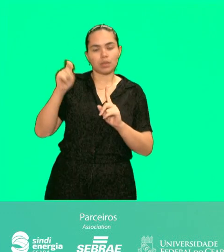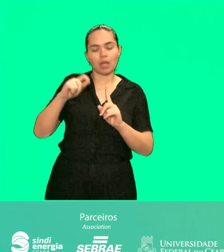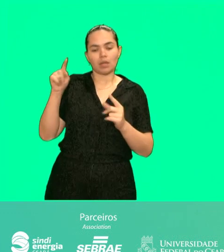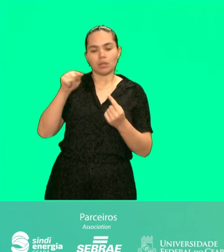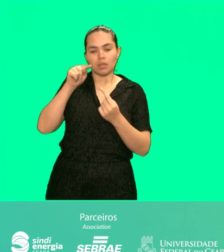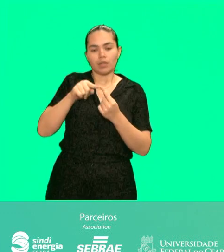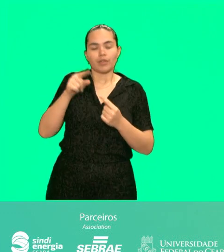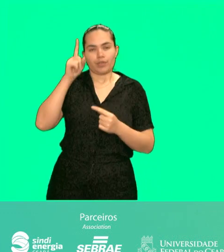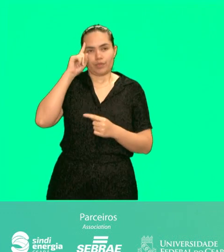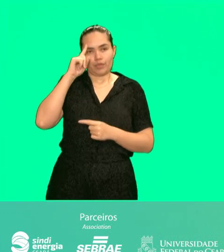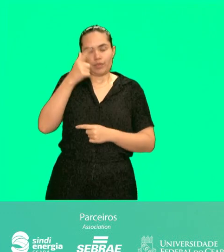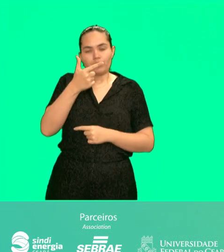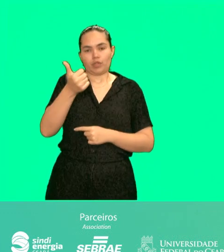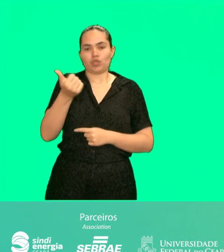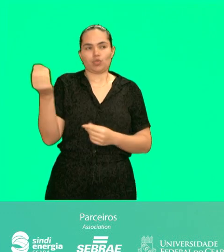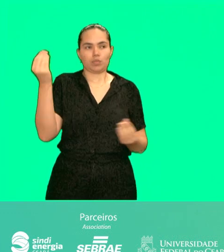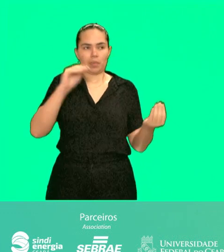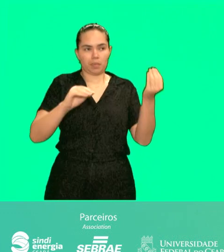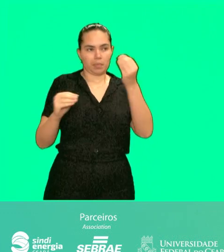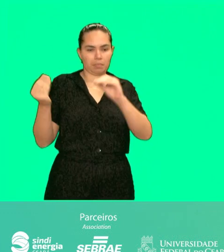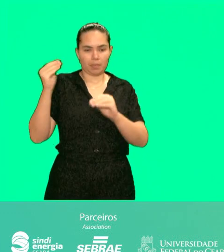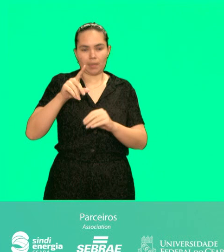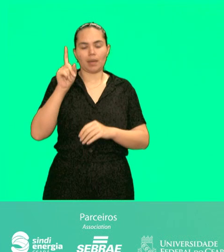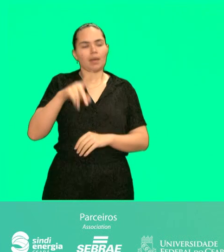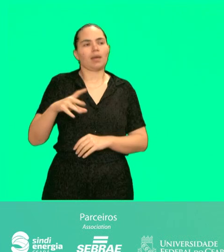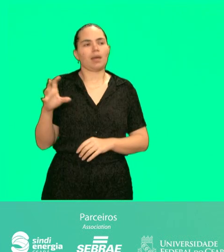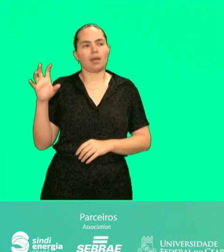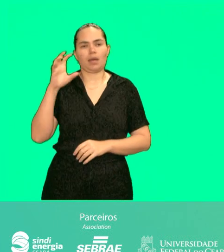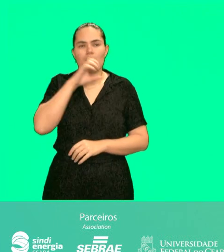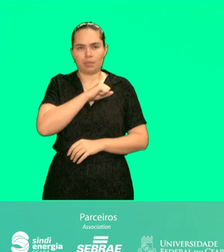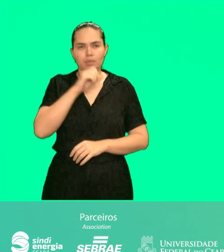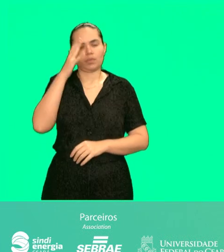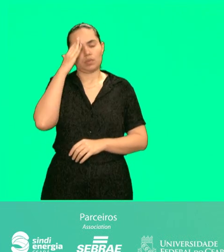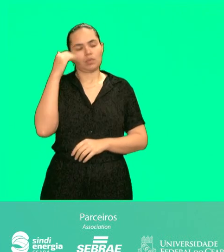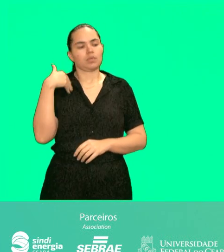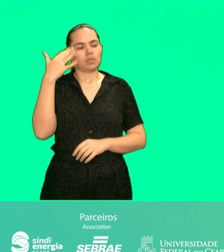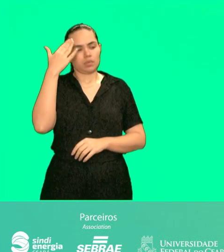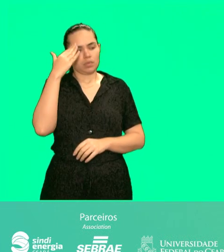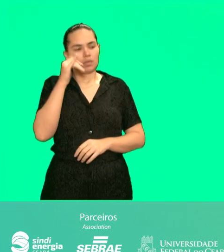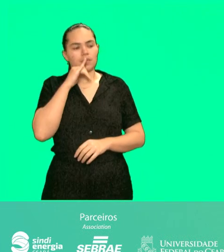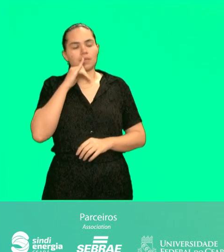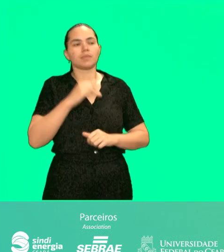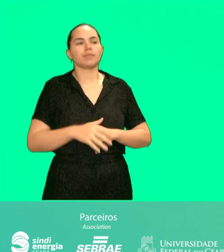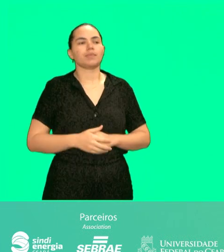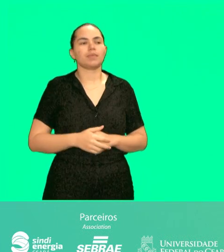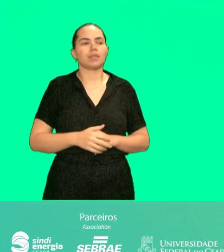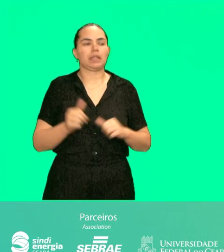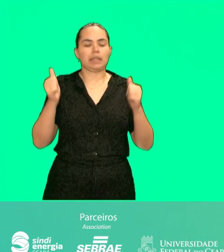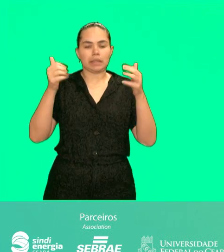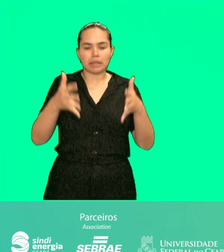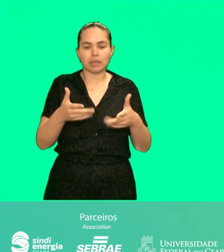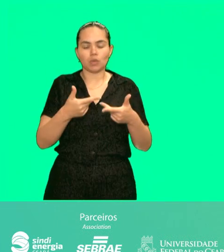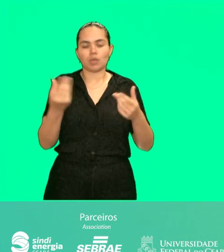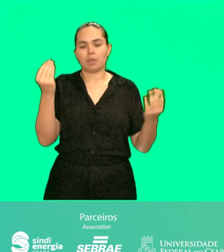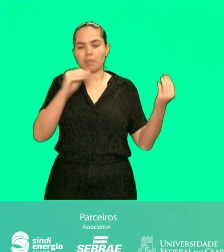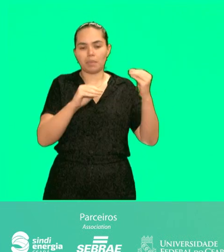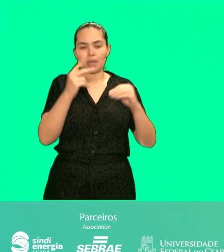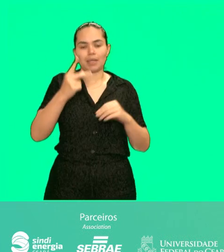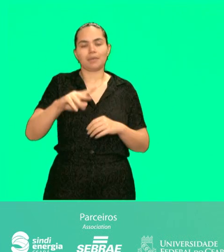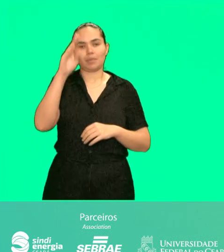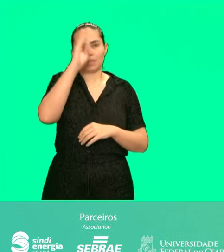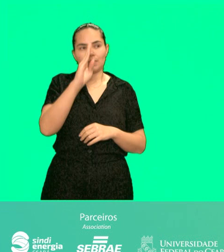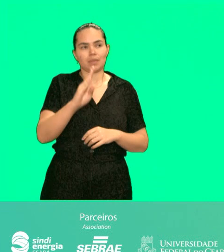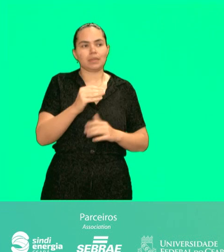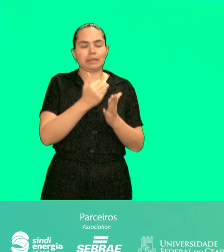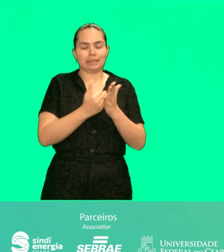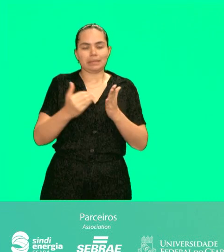em mounting. 21 dias. Tá? Então, uma montagem rápida. It's Né? a mounting A gente that you sabe can que do o in custo, né, 20 days de construção e montagem no average. Brasil é um custo